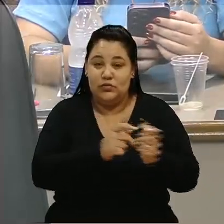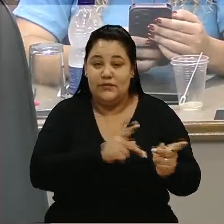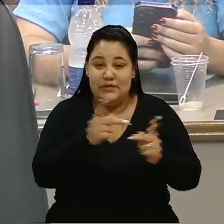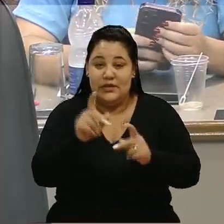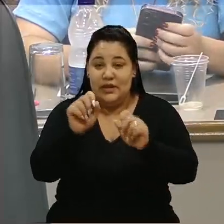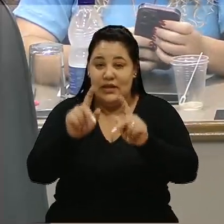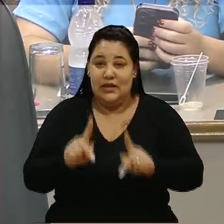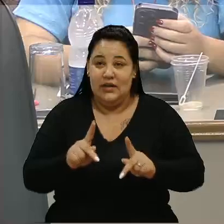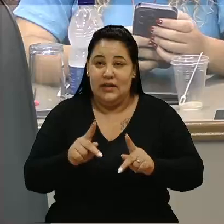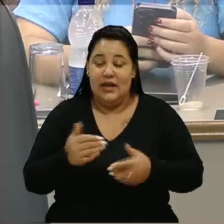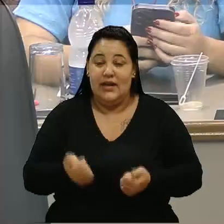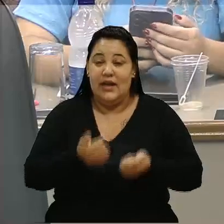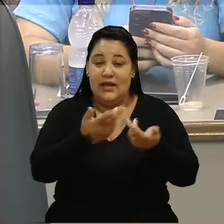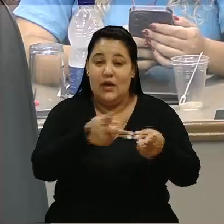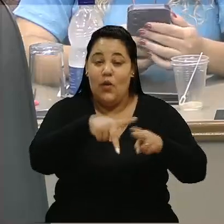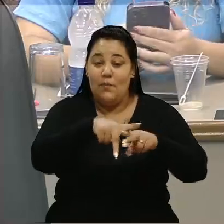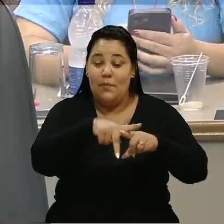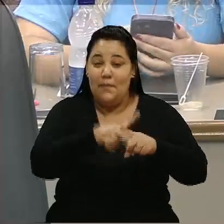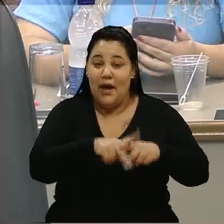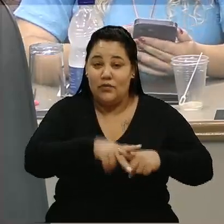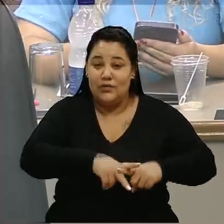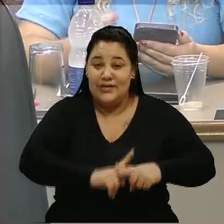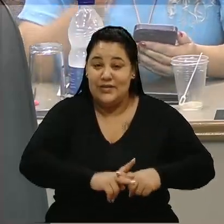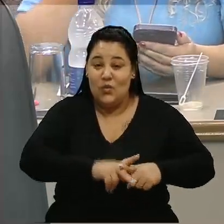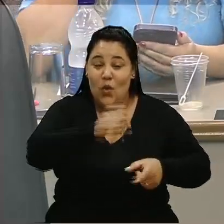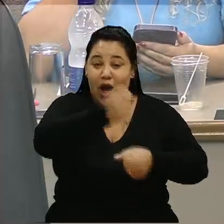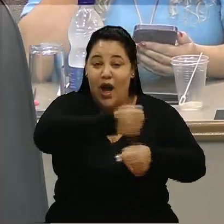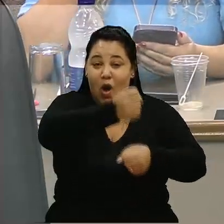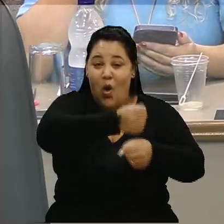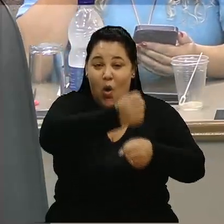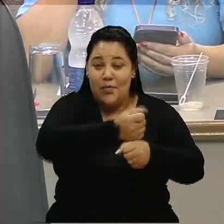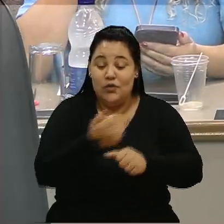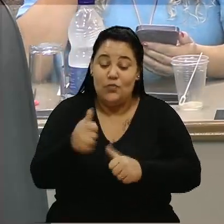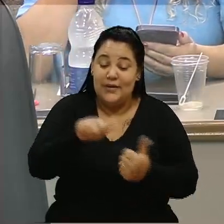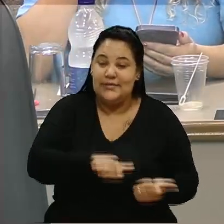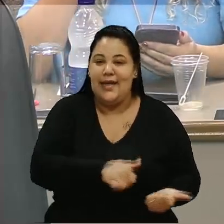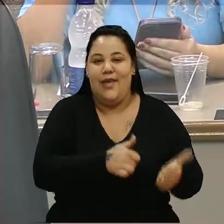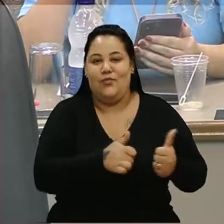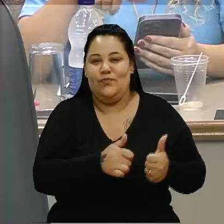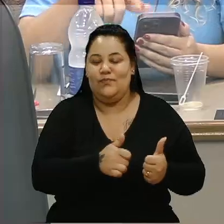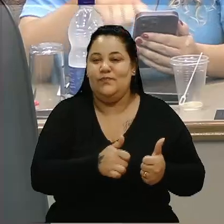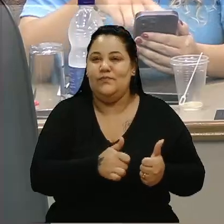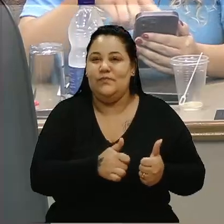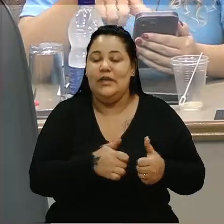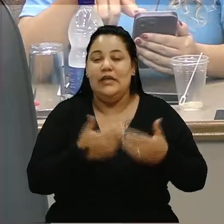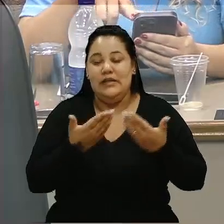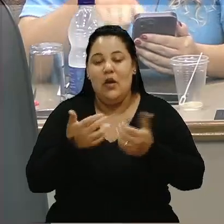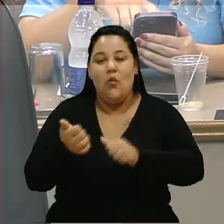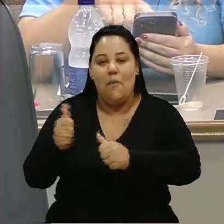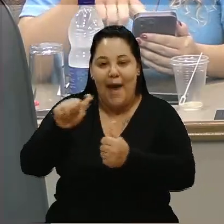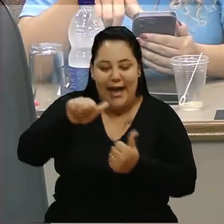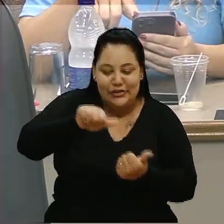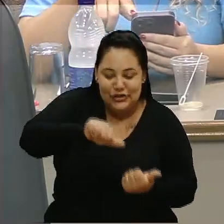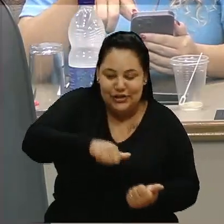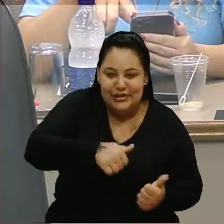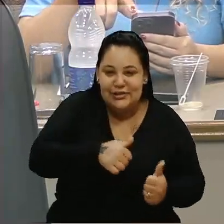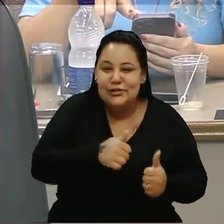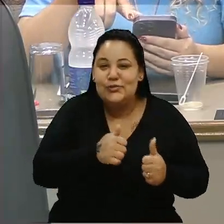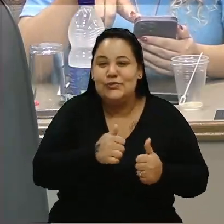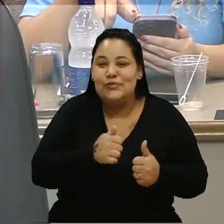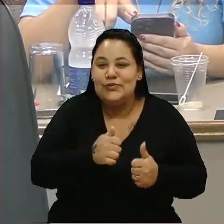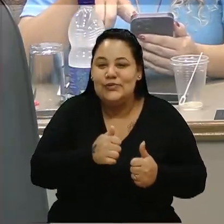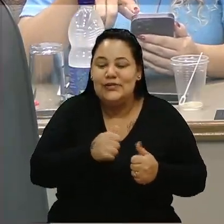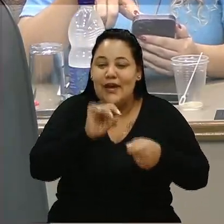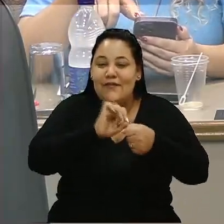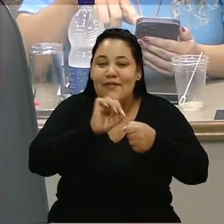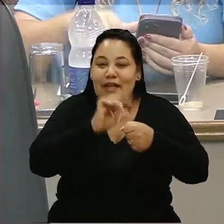deu a manutenção e a reforma daquele batistério. Né? Então, o batismo por imersão ele estava sendo feito em